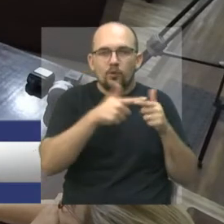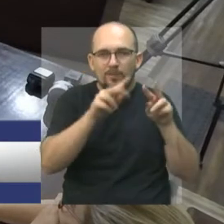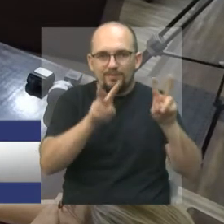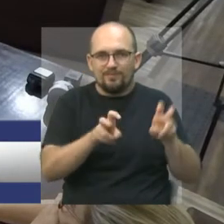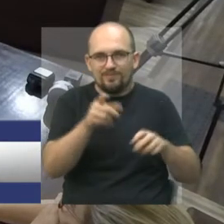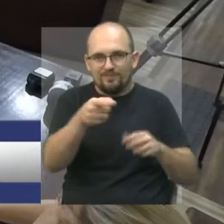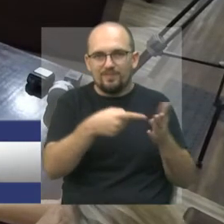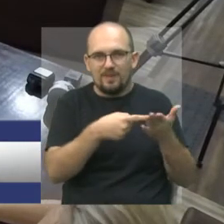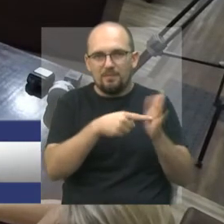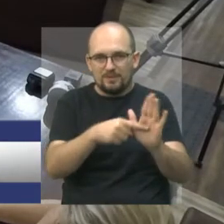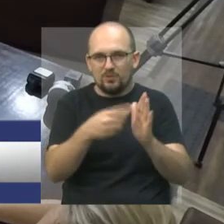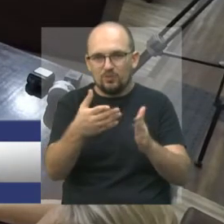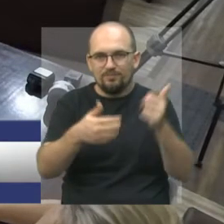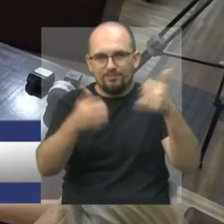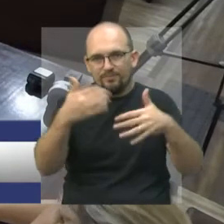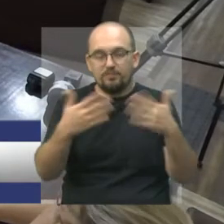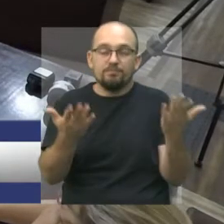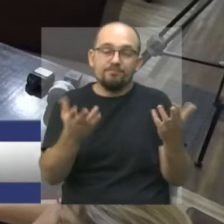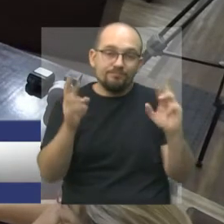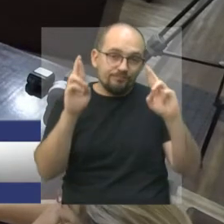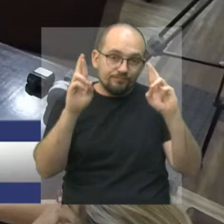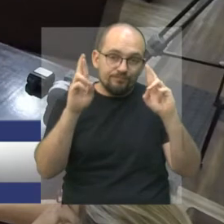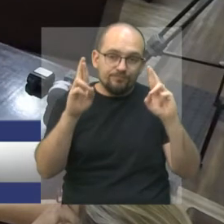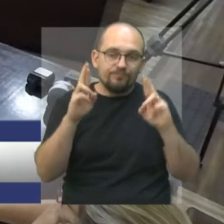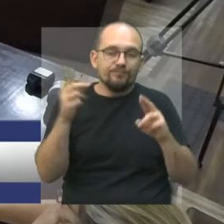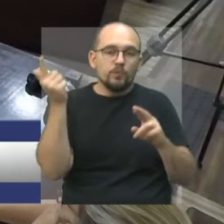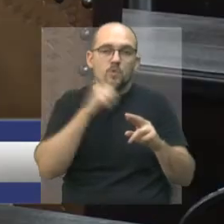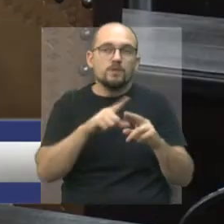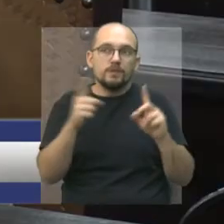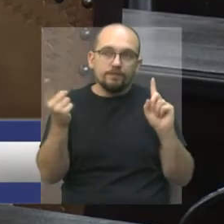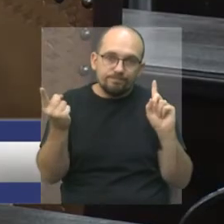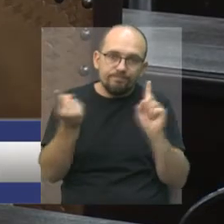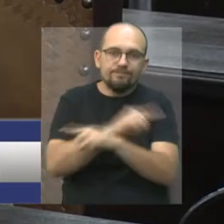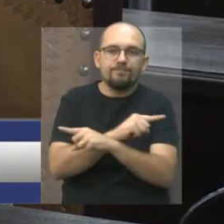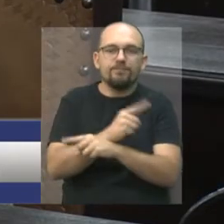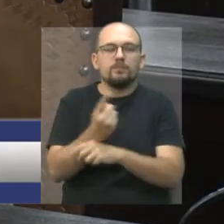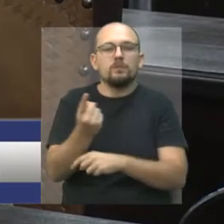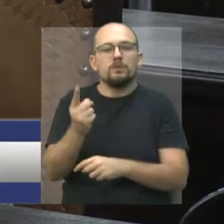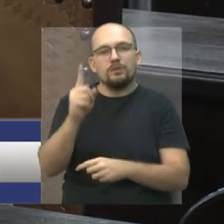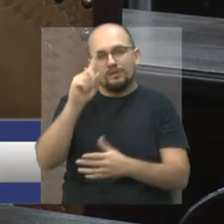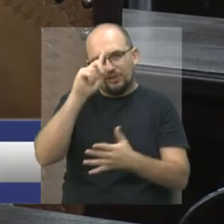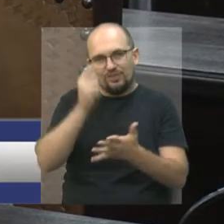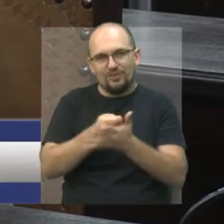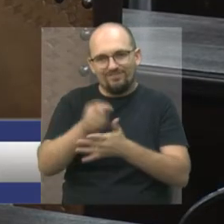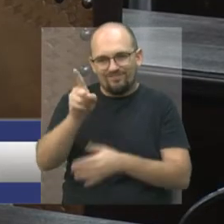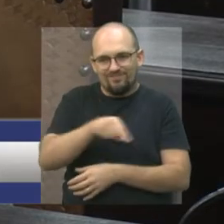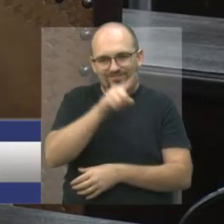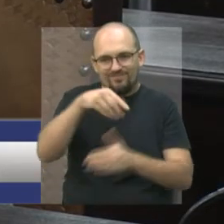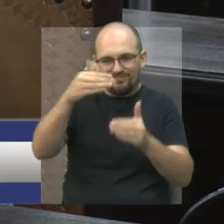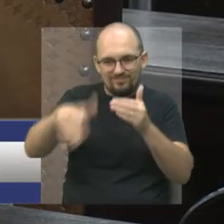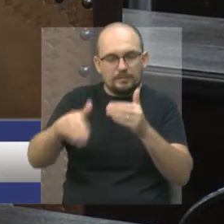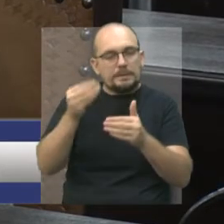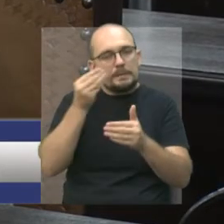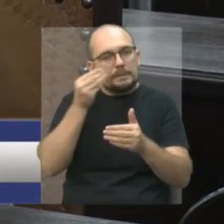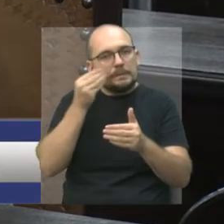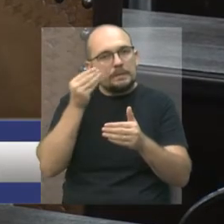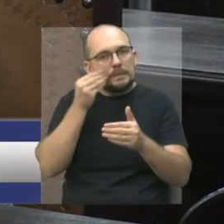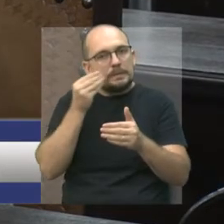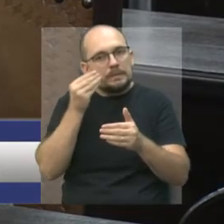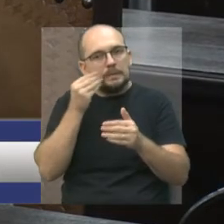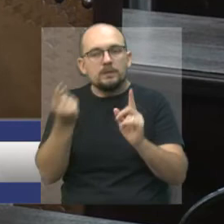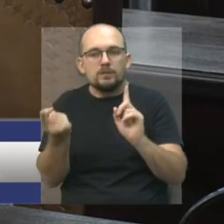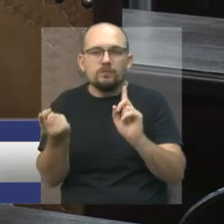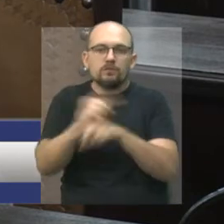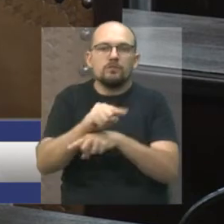apresentados, e que a gente consiga fazer a reversão dessa decisão de contrariedade das emendas aqui em